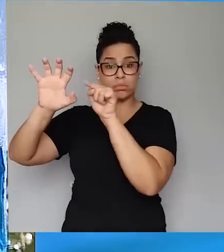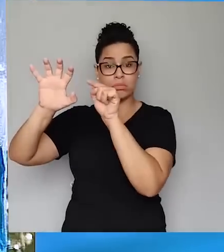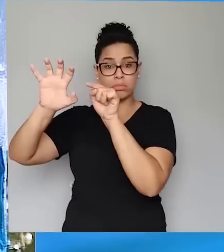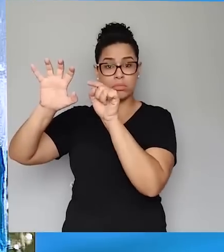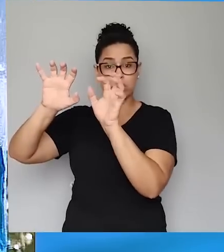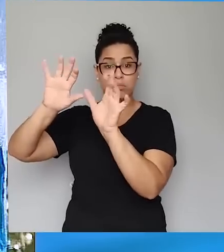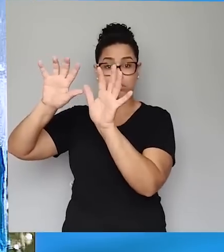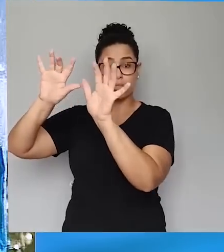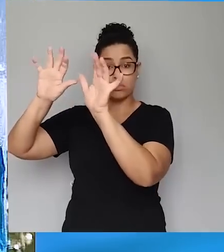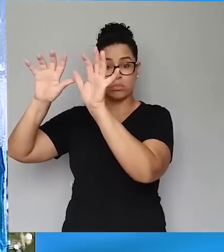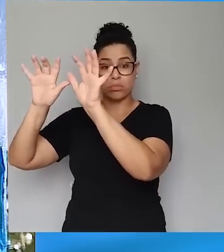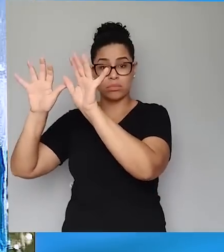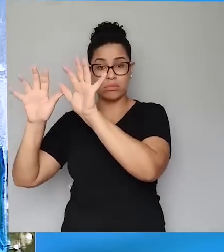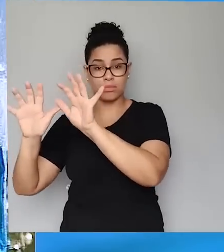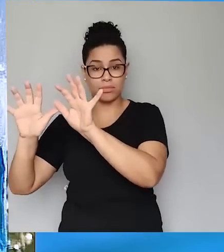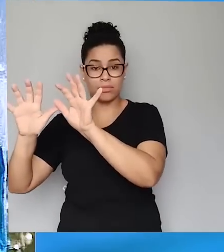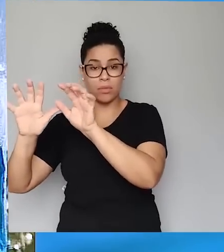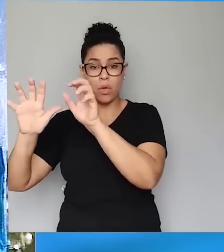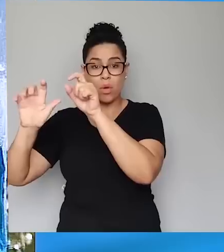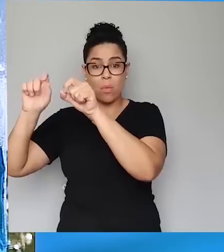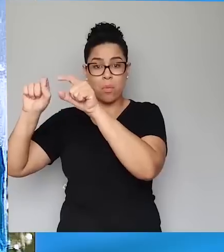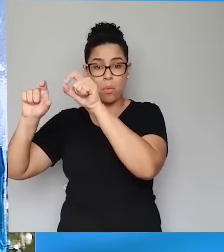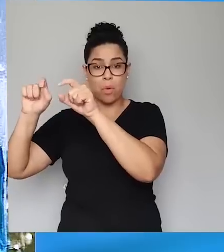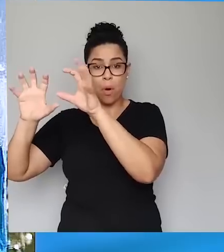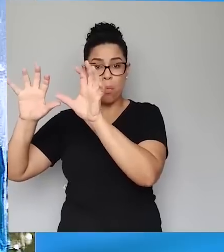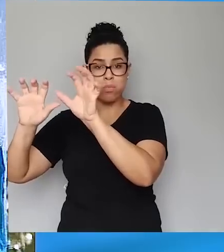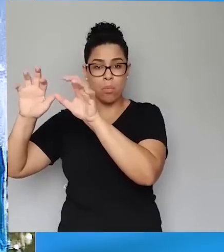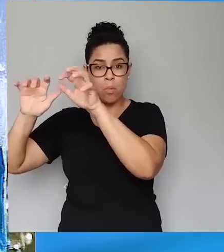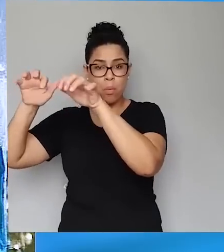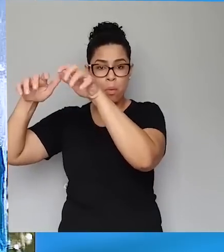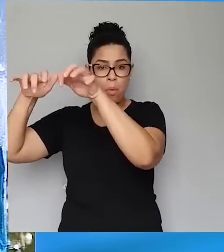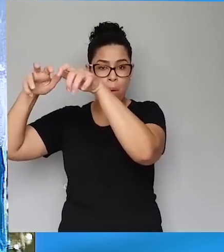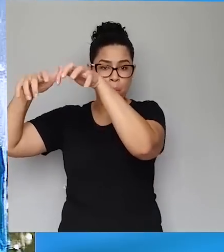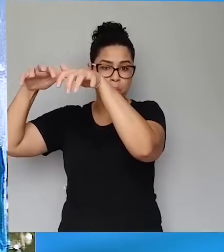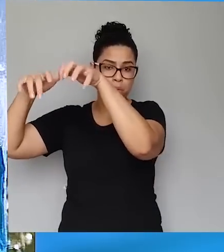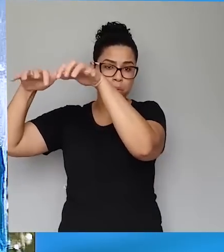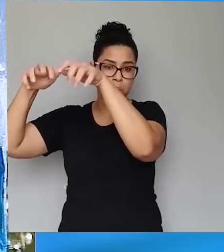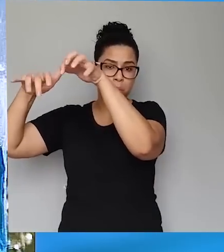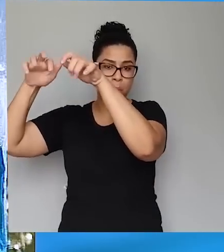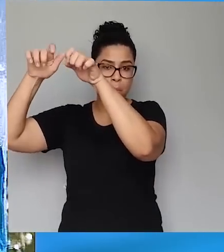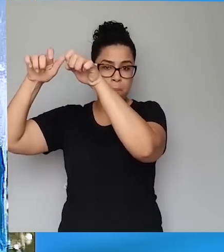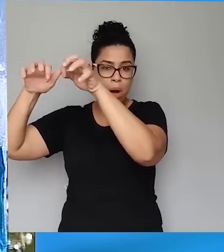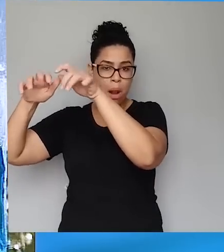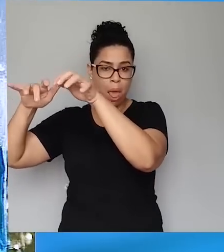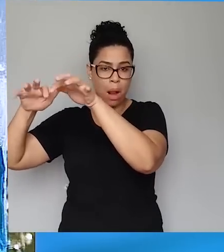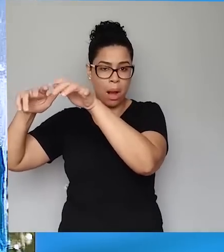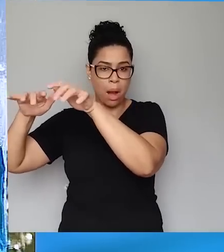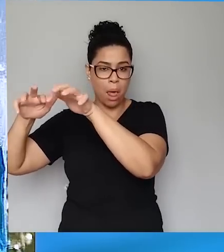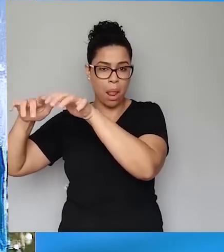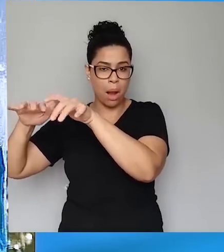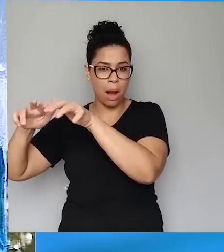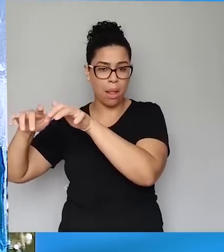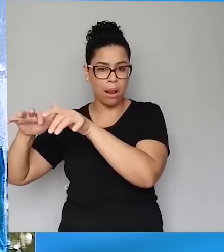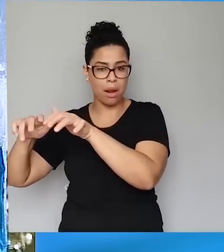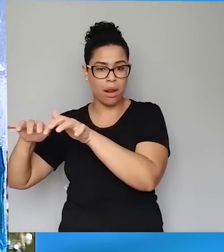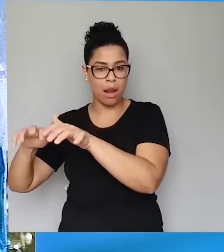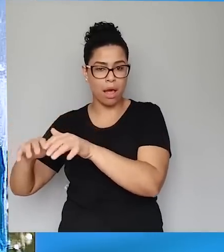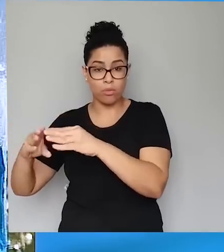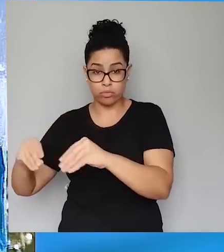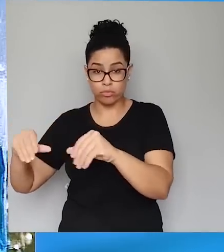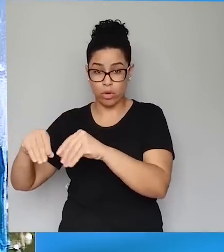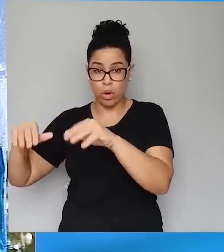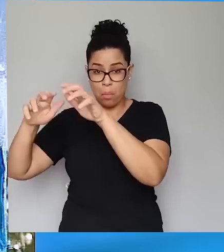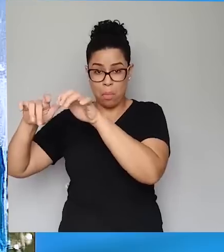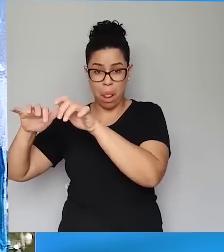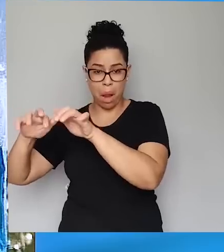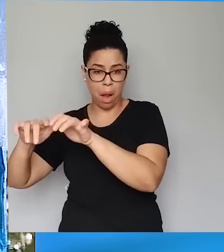nas clouds, então acontece a precipitation, onde essas gotículas se tornam pesadas e caem no solo em formato